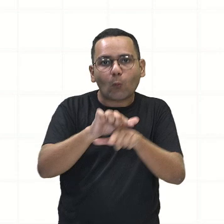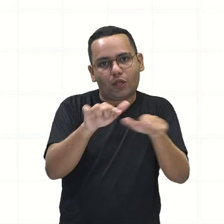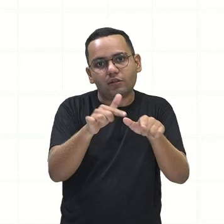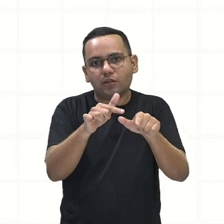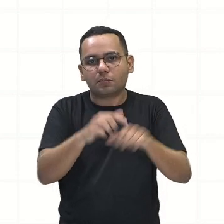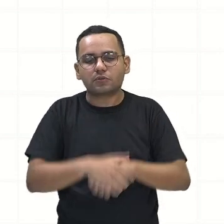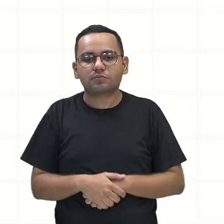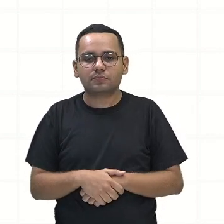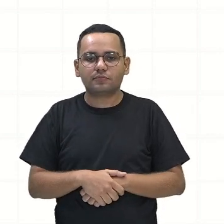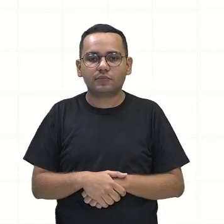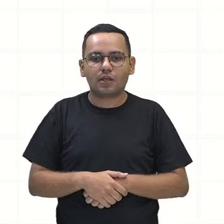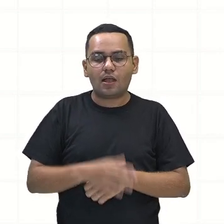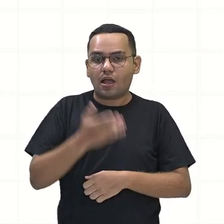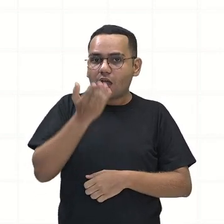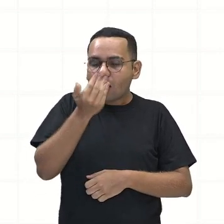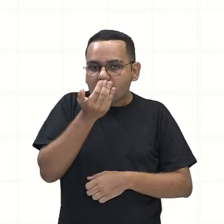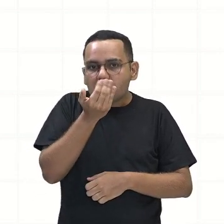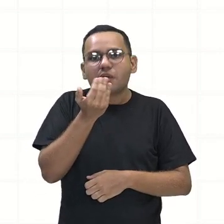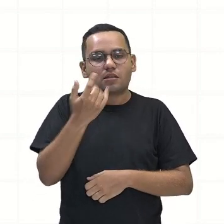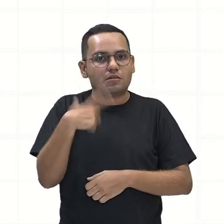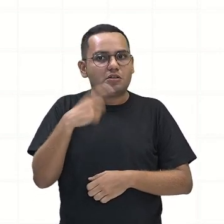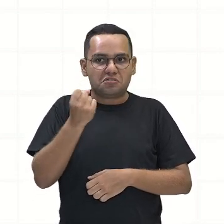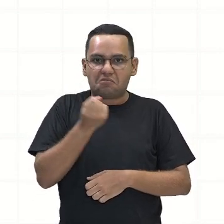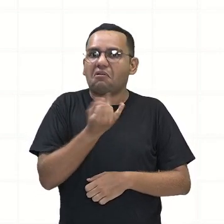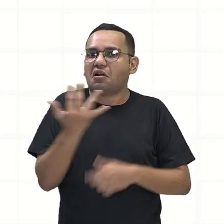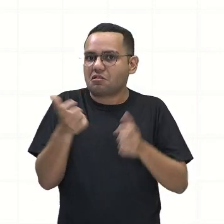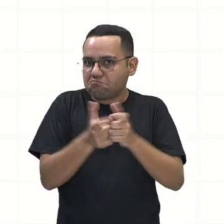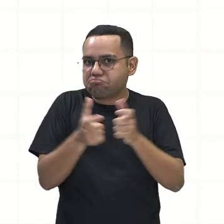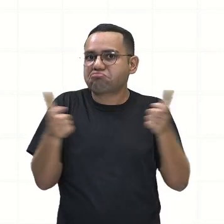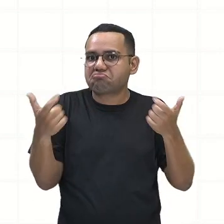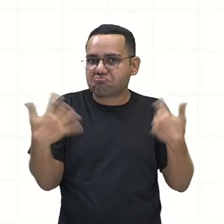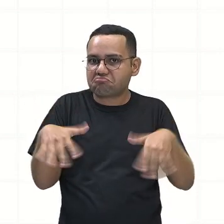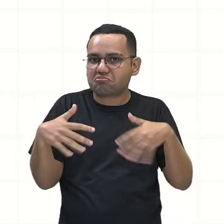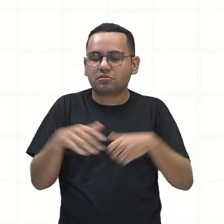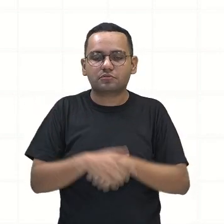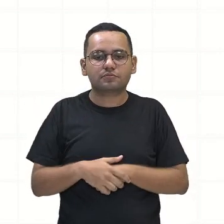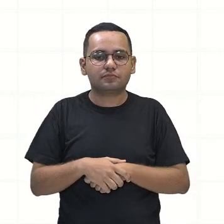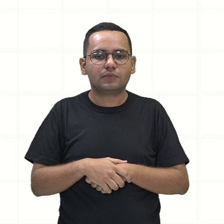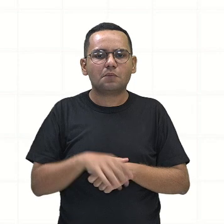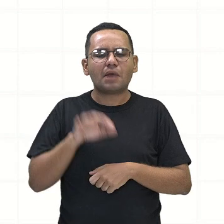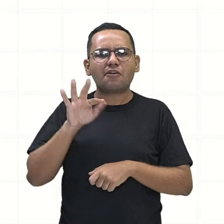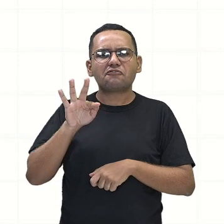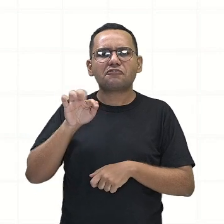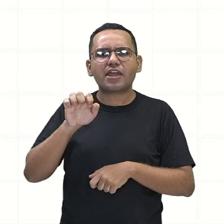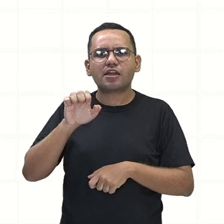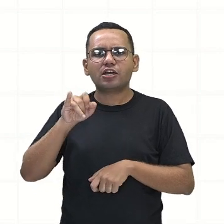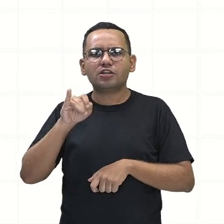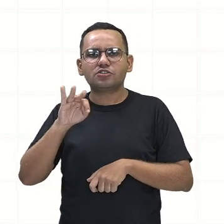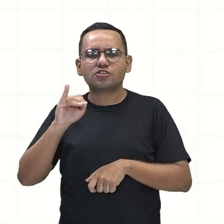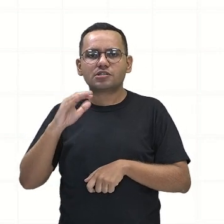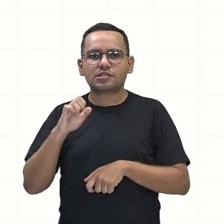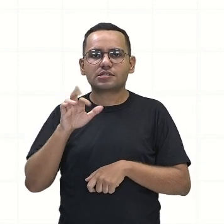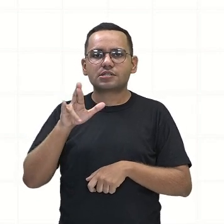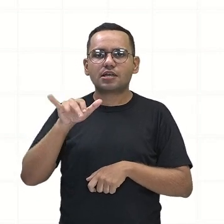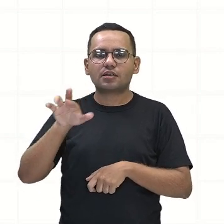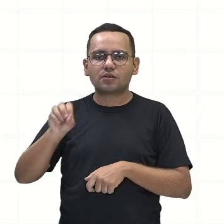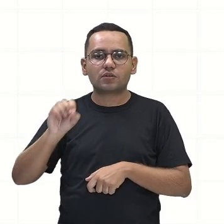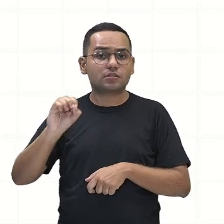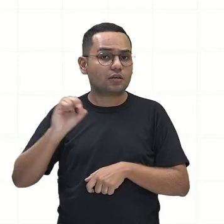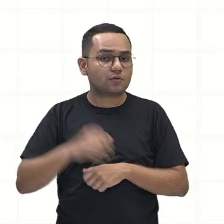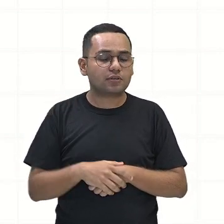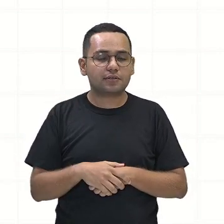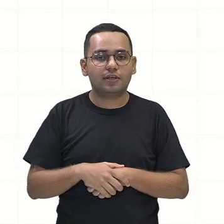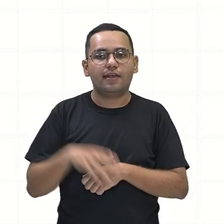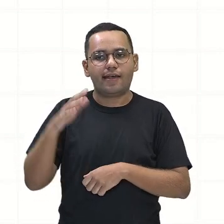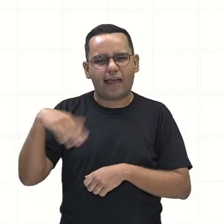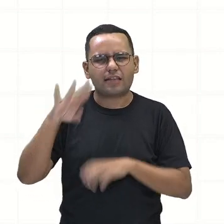alimentação é farta, ou seja, em grande quantidade, e esses feiticeiros eram aquelas pessoas ligadas ali as cerimônias